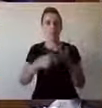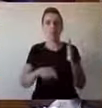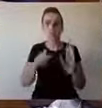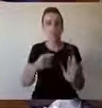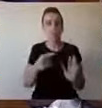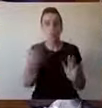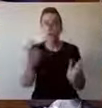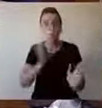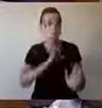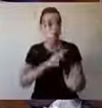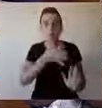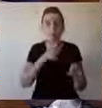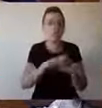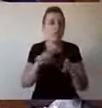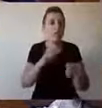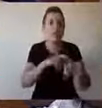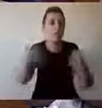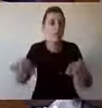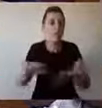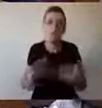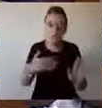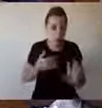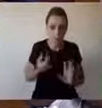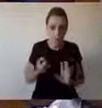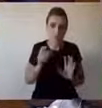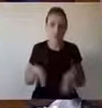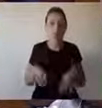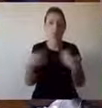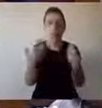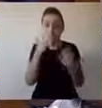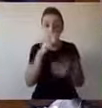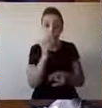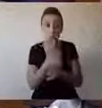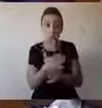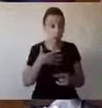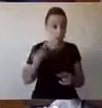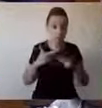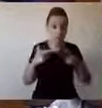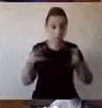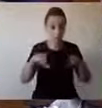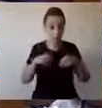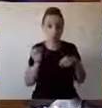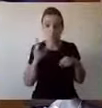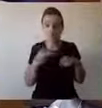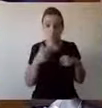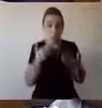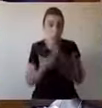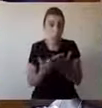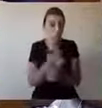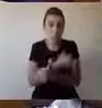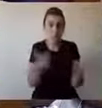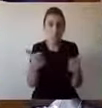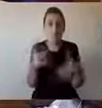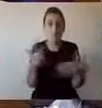Ou corta no investimento, que é uma opção que o Executivo não quer assumir e que é legítima, não ponho isso em causa, ou contrai um